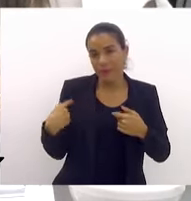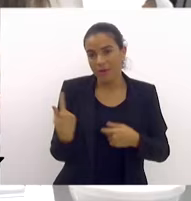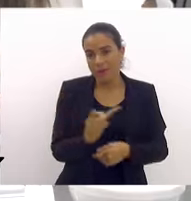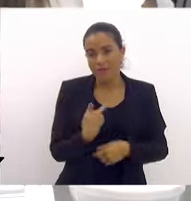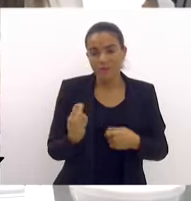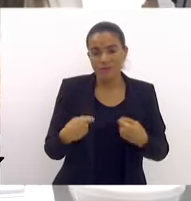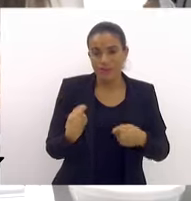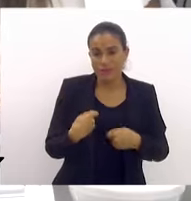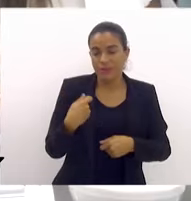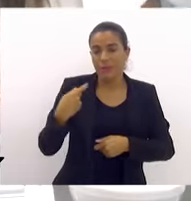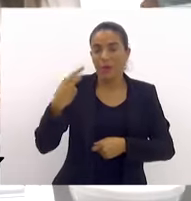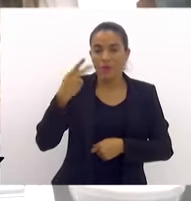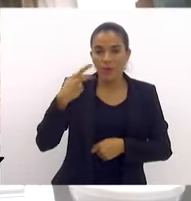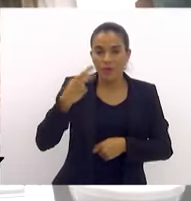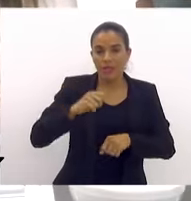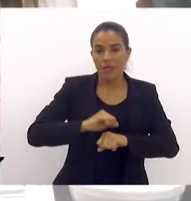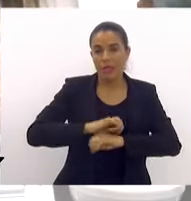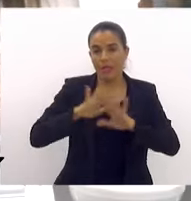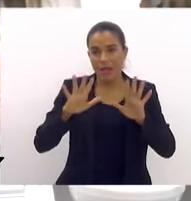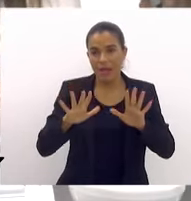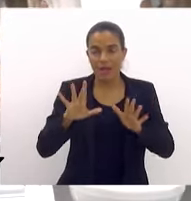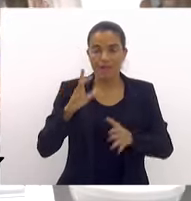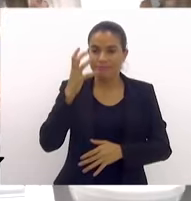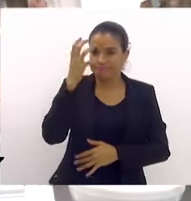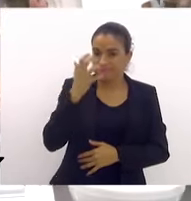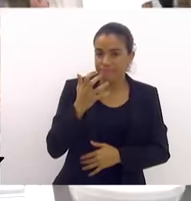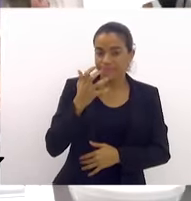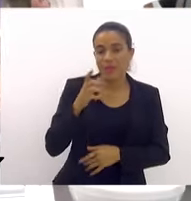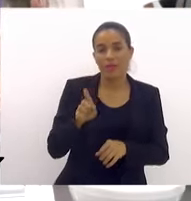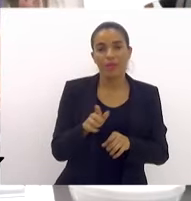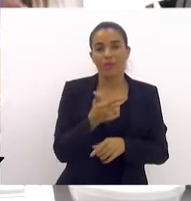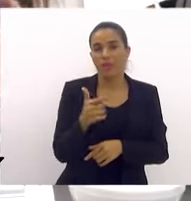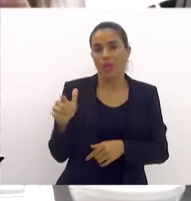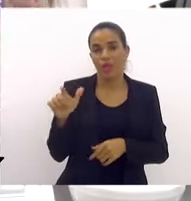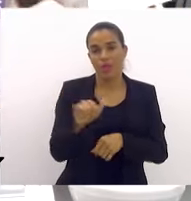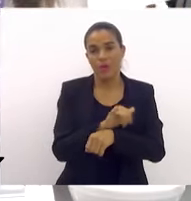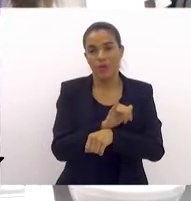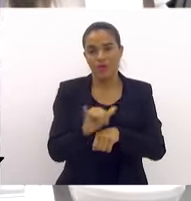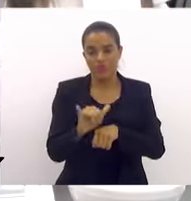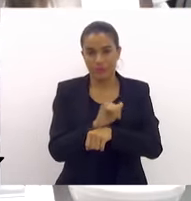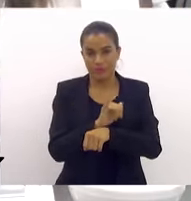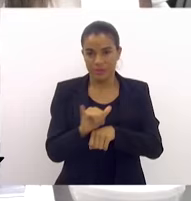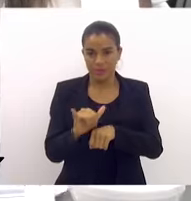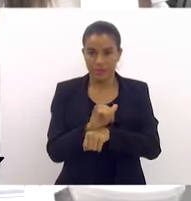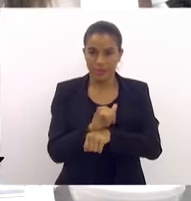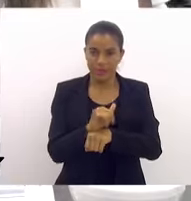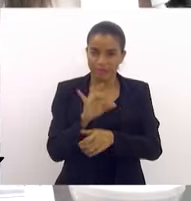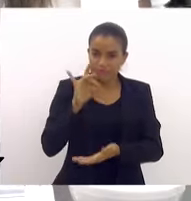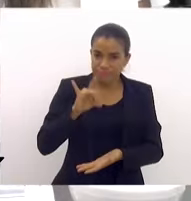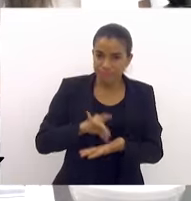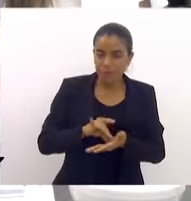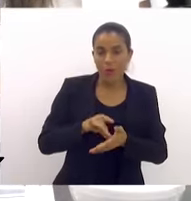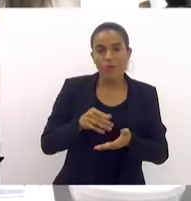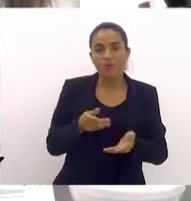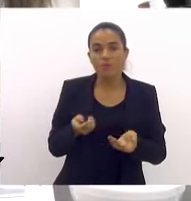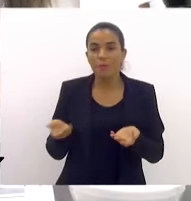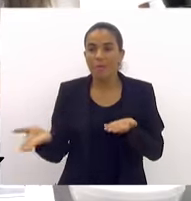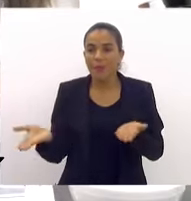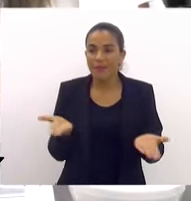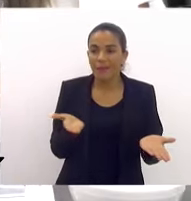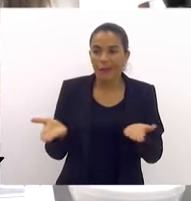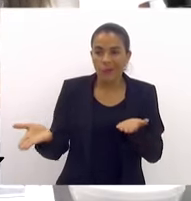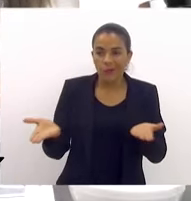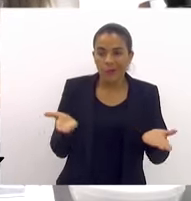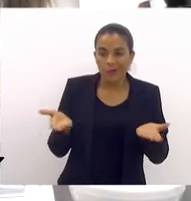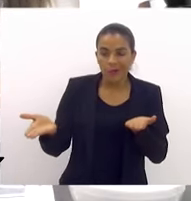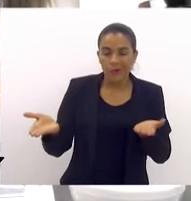política clara, séria de inclusão dessas pessoas, e não há outra maneira a não ser, de fato, os mediadores estarem presentes,